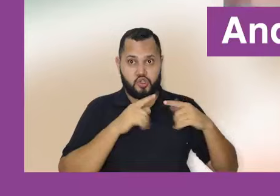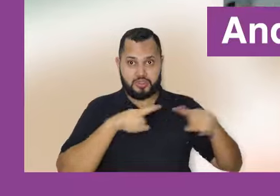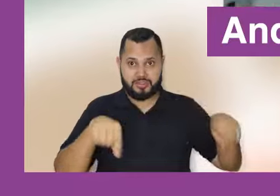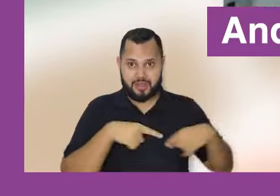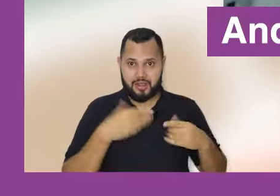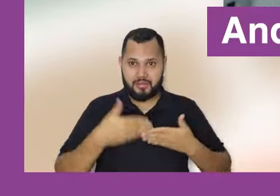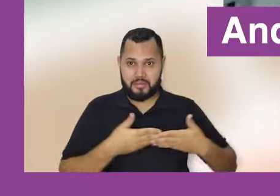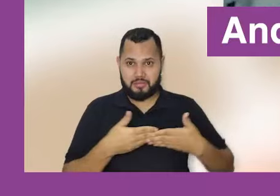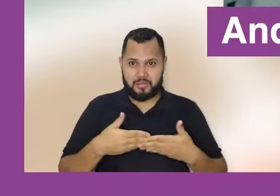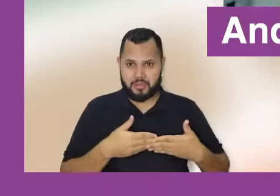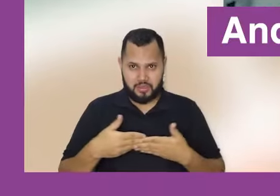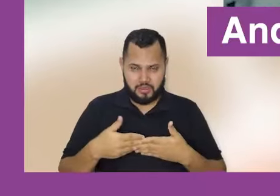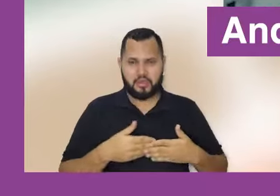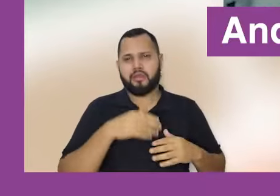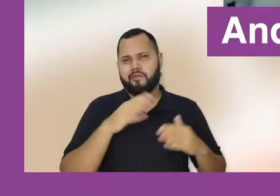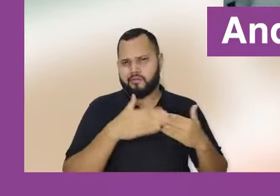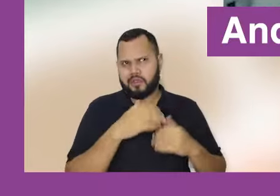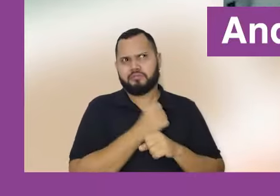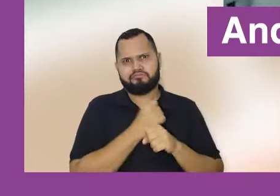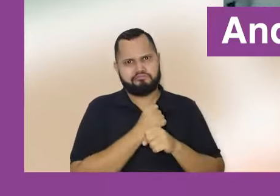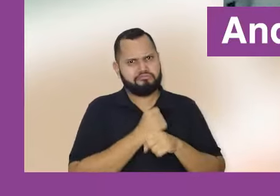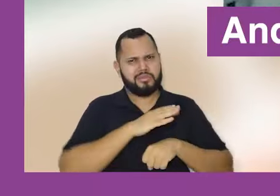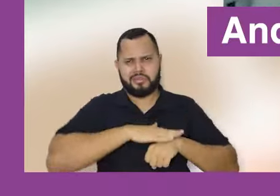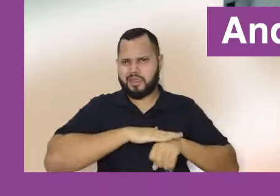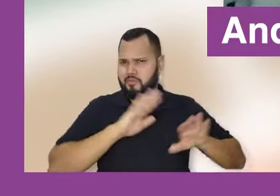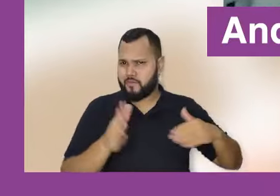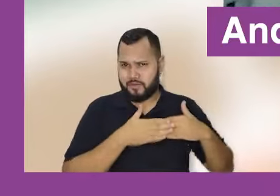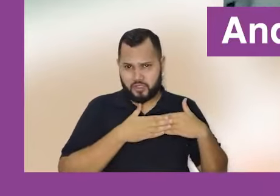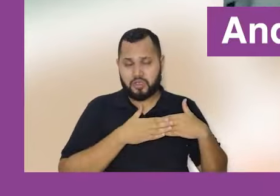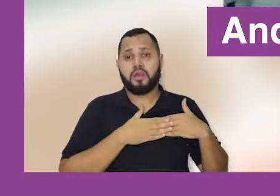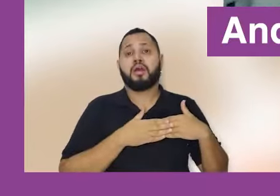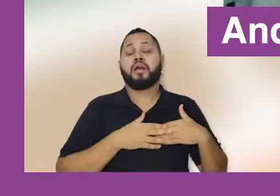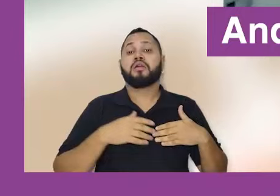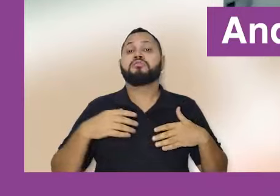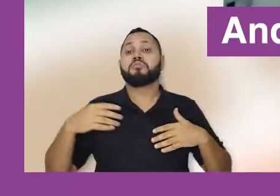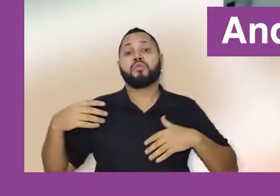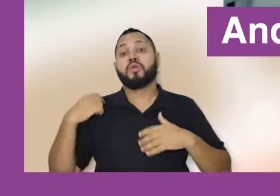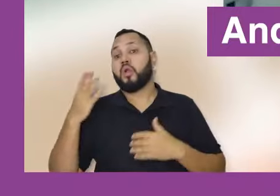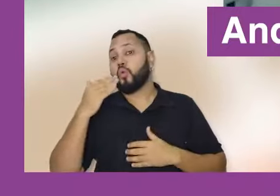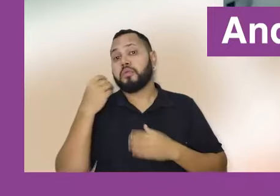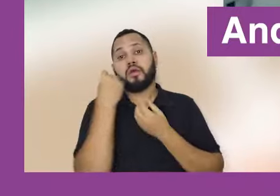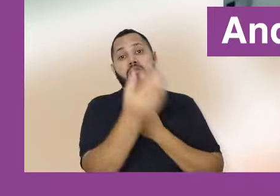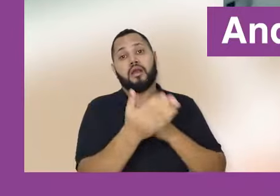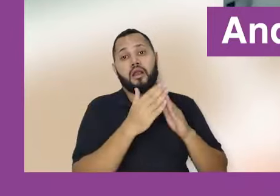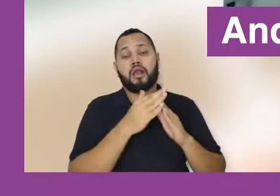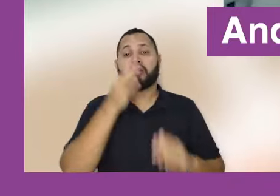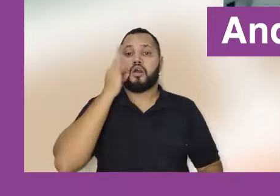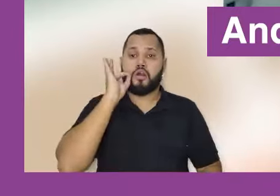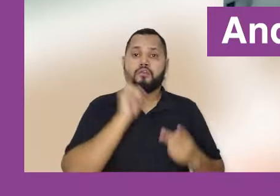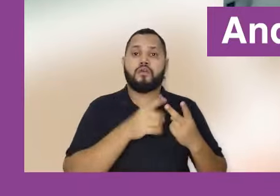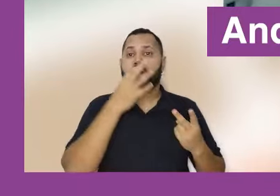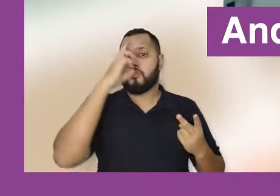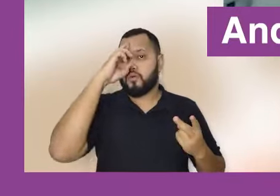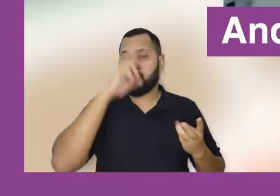né Isso não foi um poucos meses foi muito tempo alimentação do dia né o café